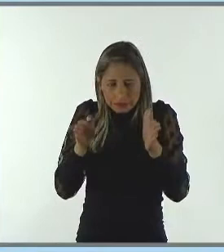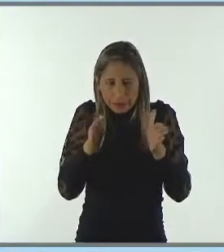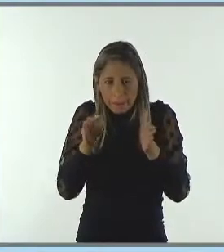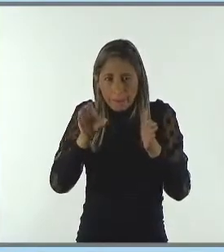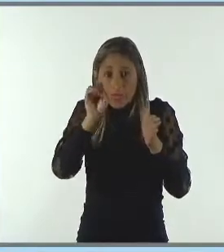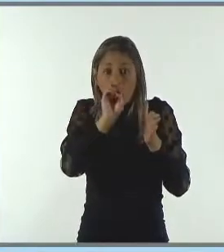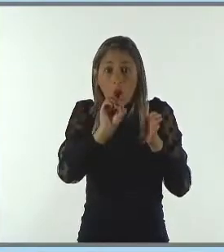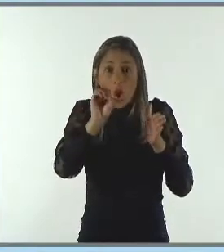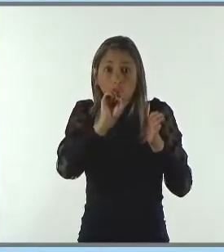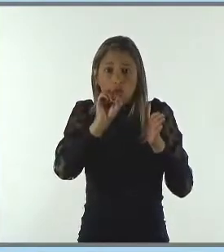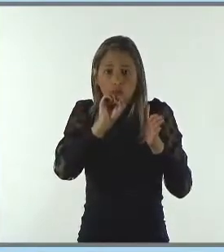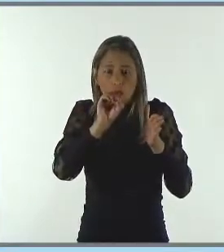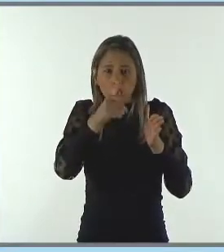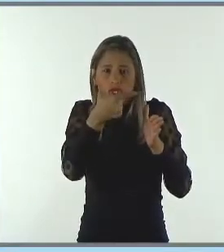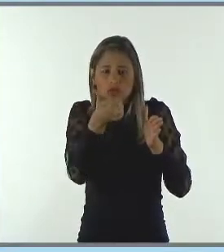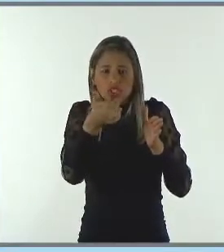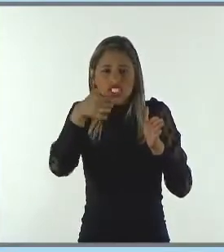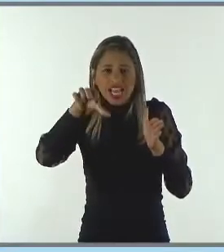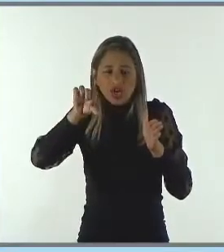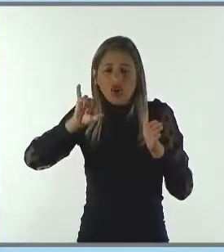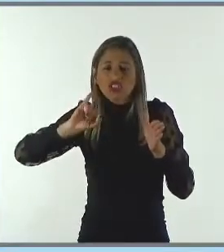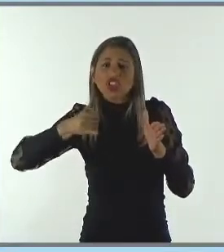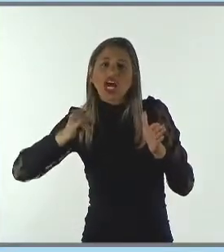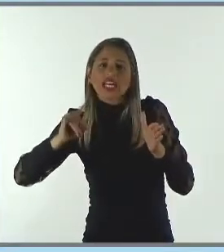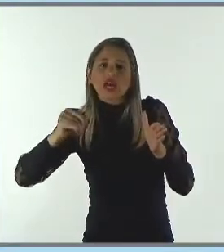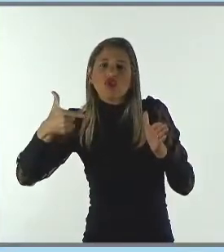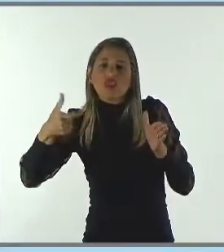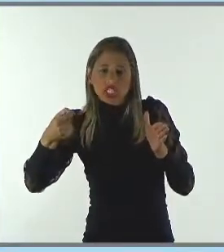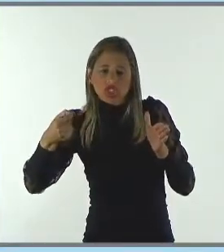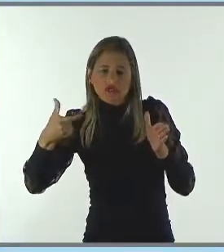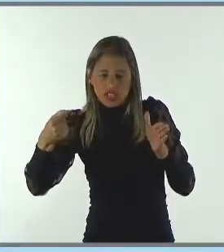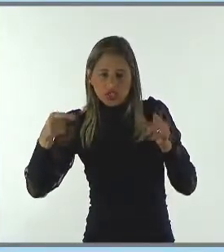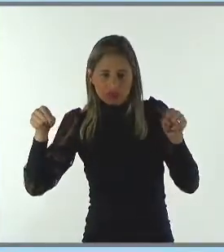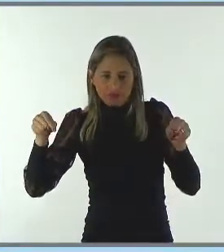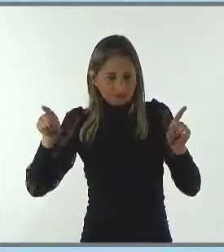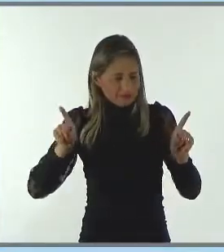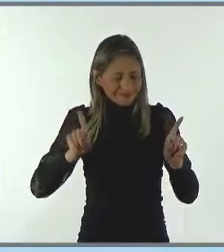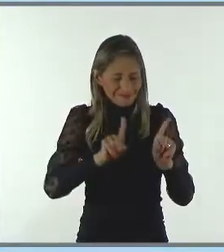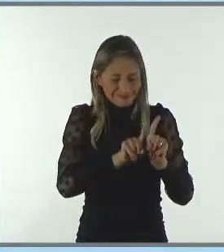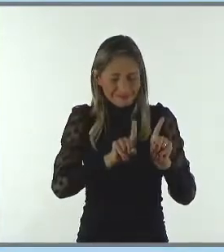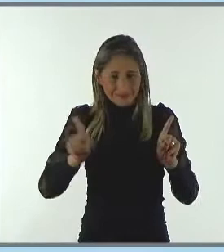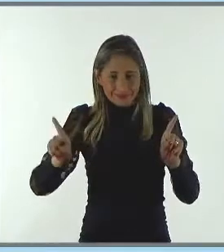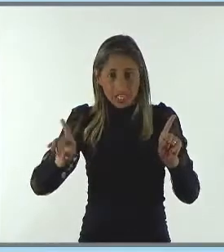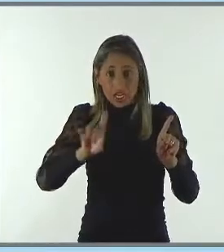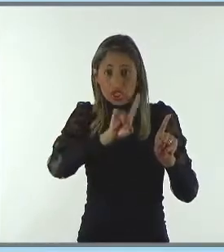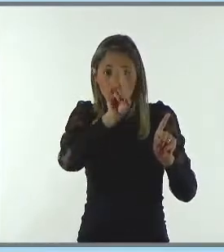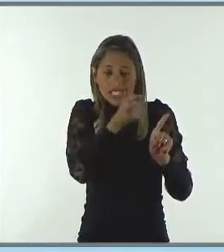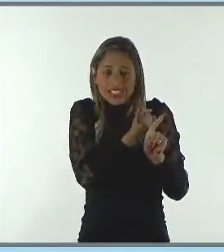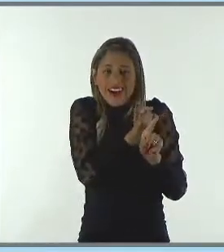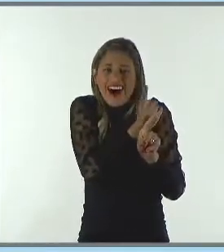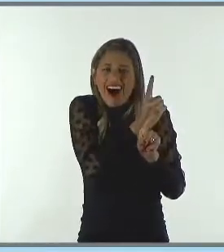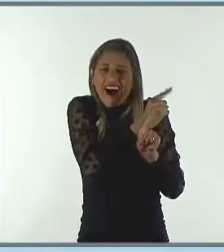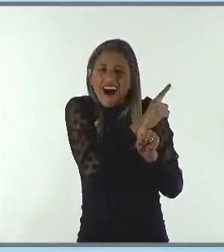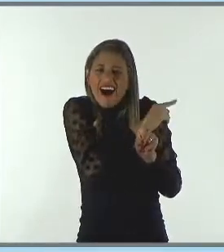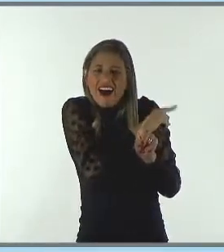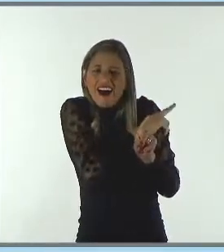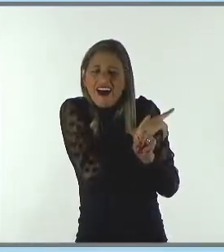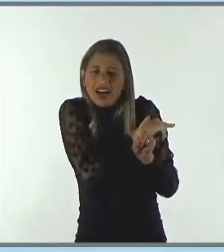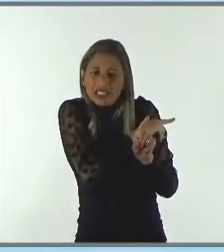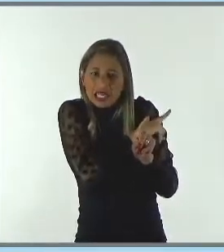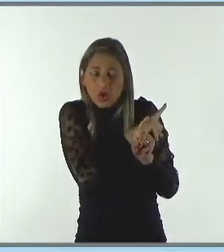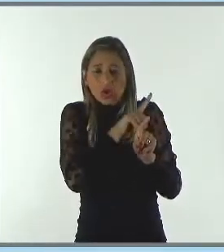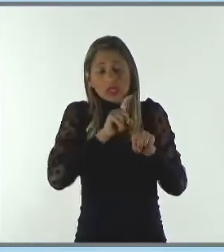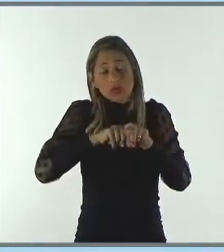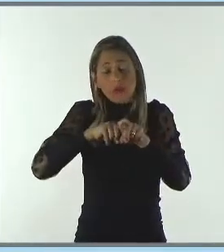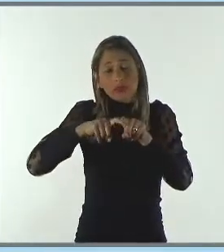outubro de 2019 e janeiro de 2020. Portanto, em dias anteriores, né, a essa etapa